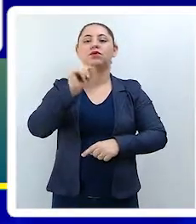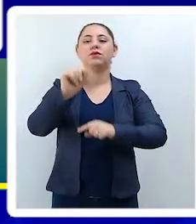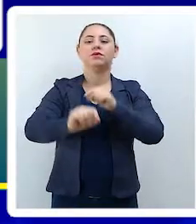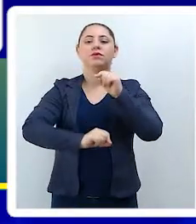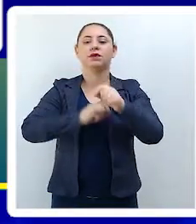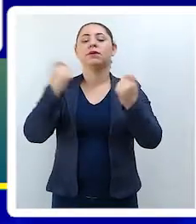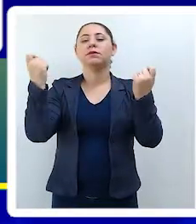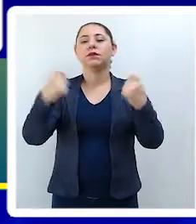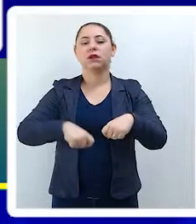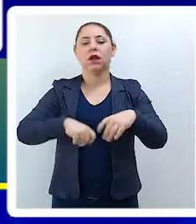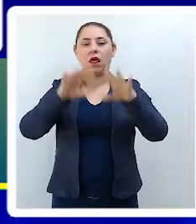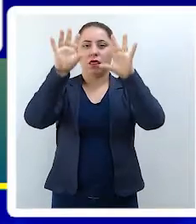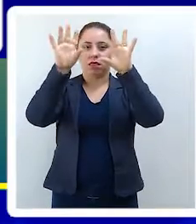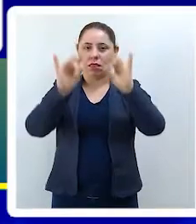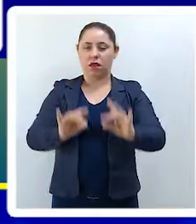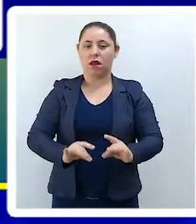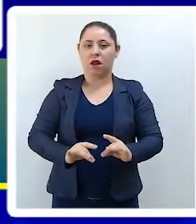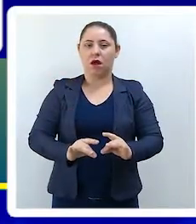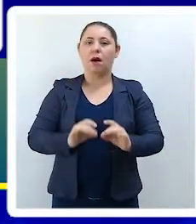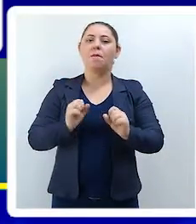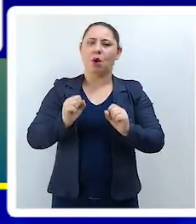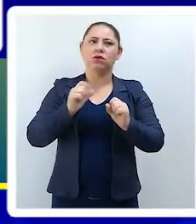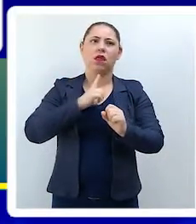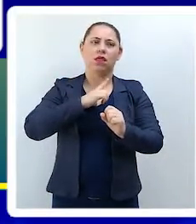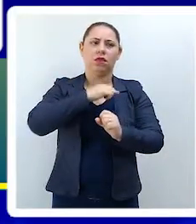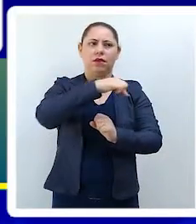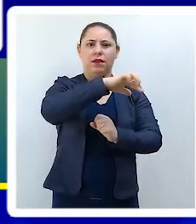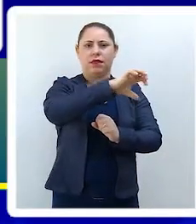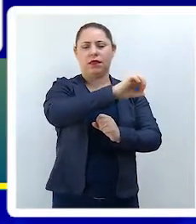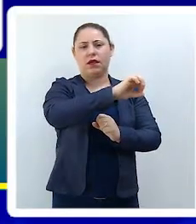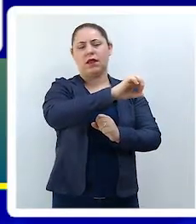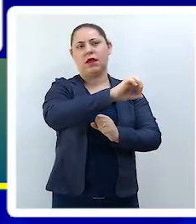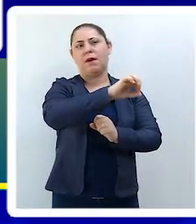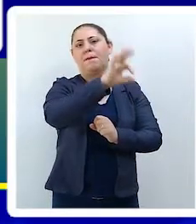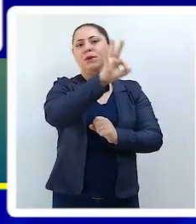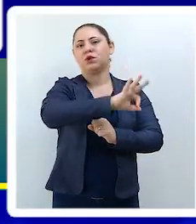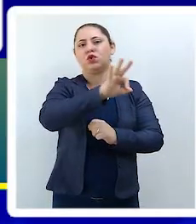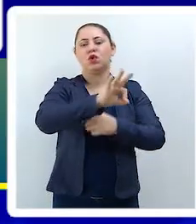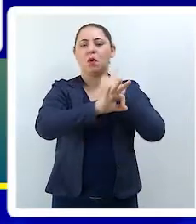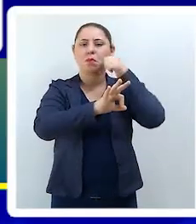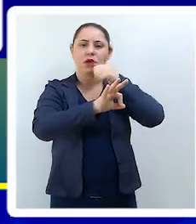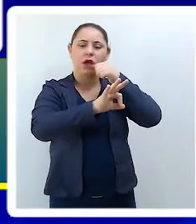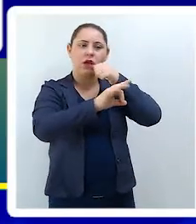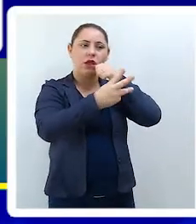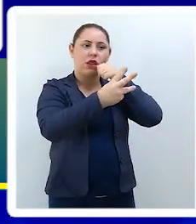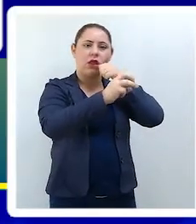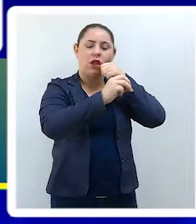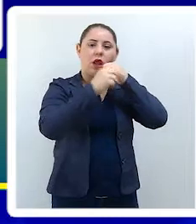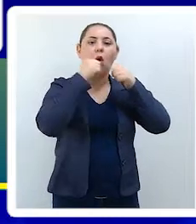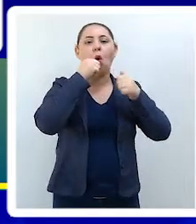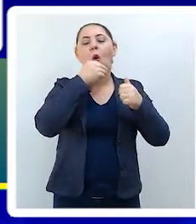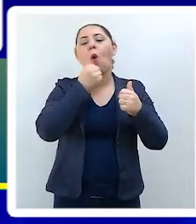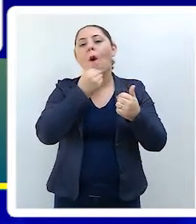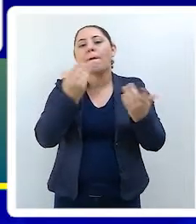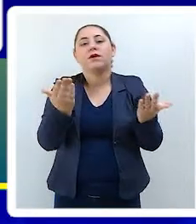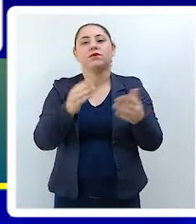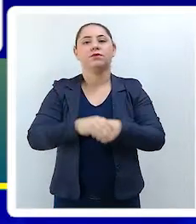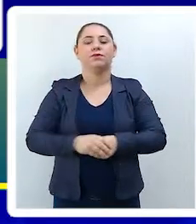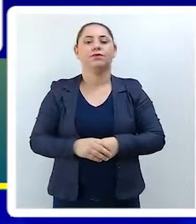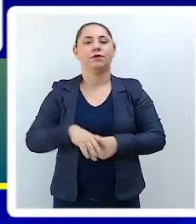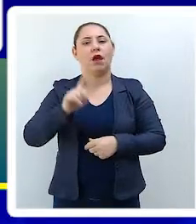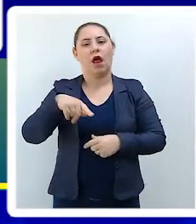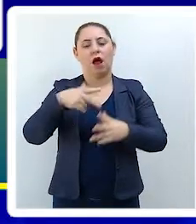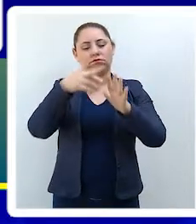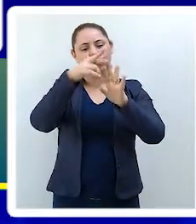proporção é o que tem que ser estabelecido. Pode ser que haja 70% de candidatas mulheres e 30% de candidatos homens, né?